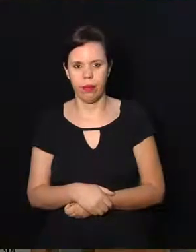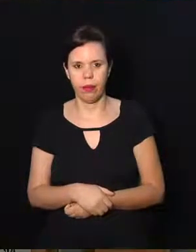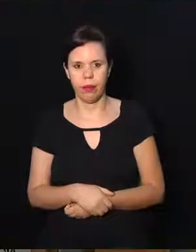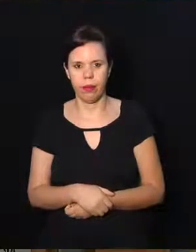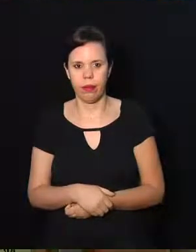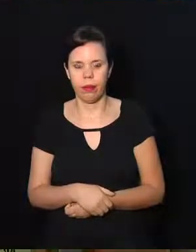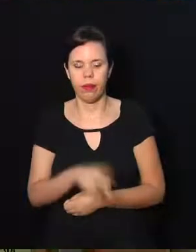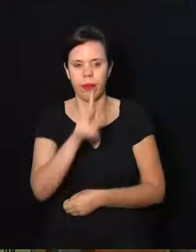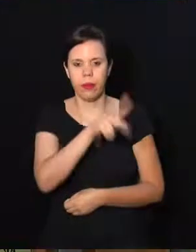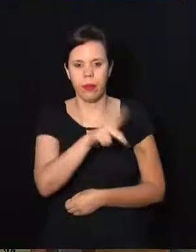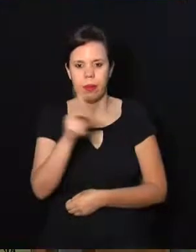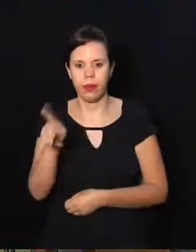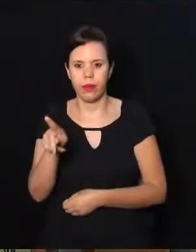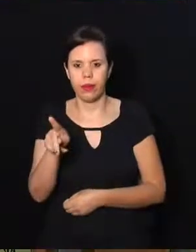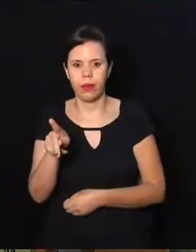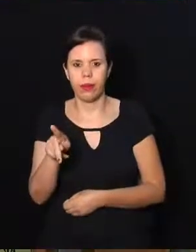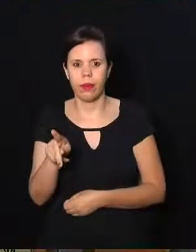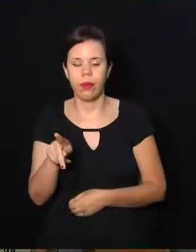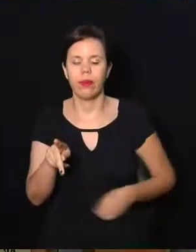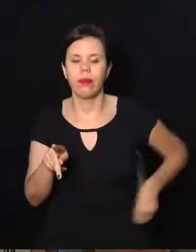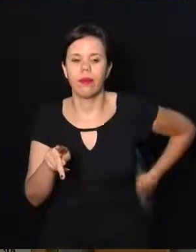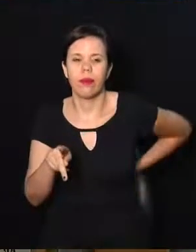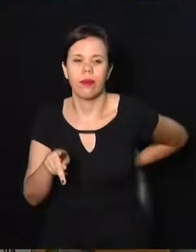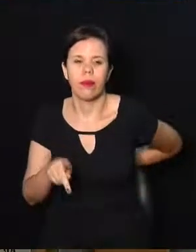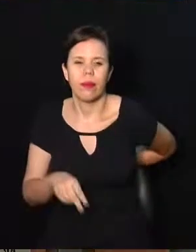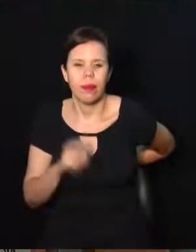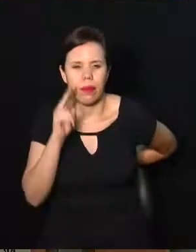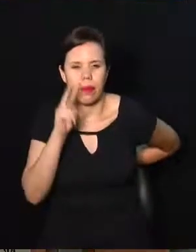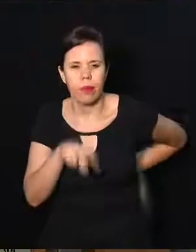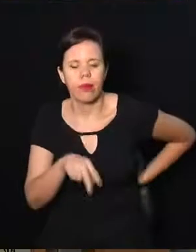o professor, olha aqui, estou olhando aqui,